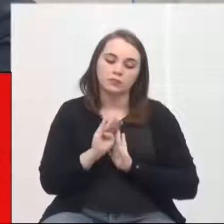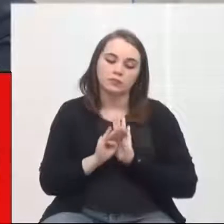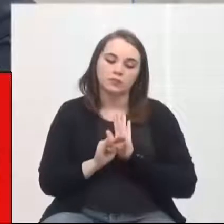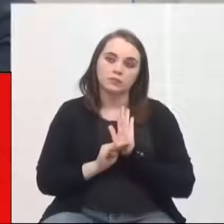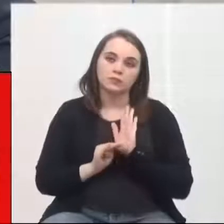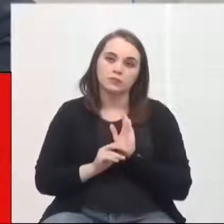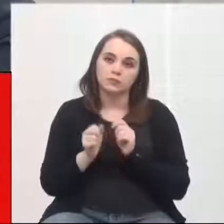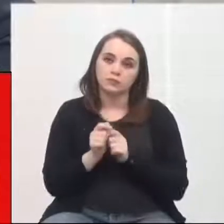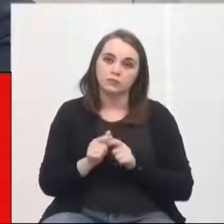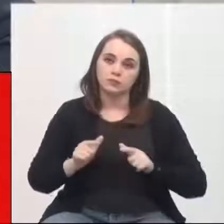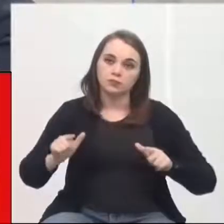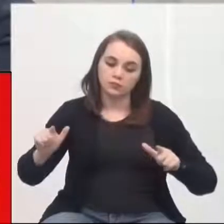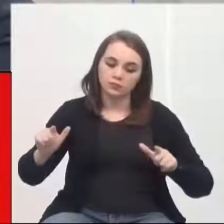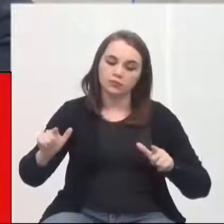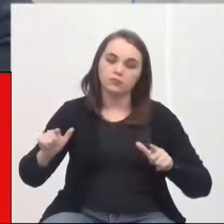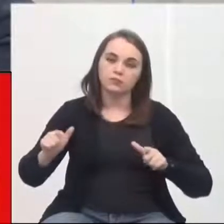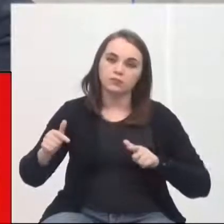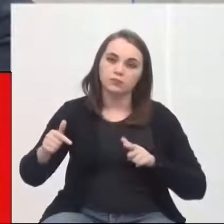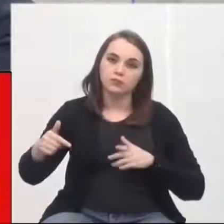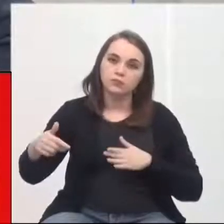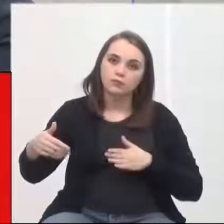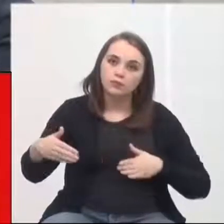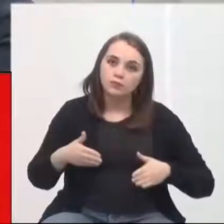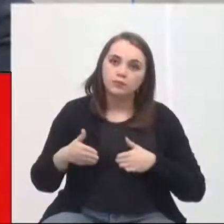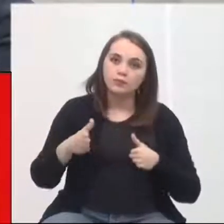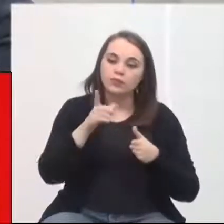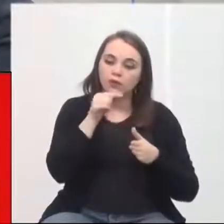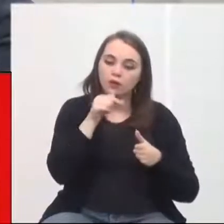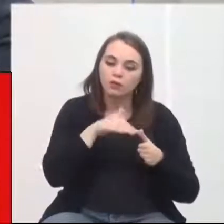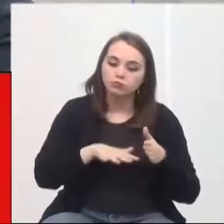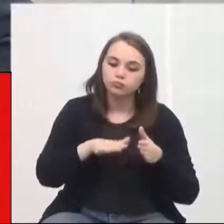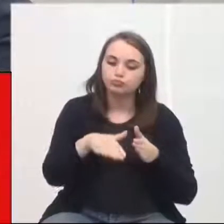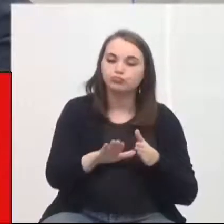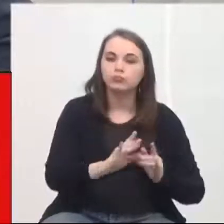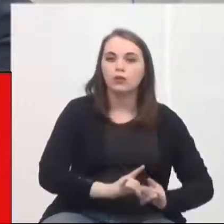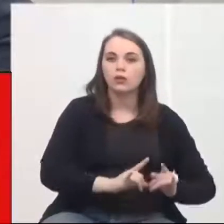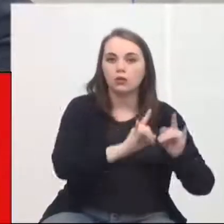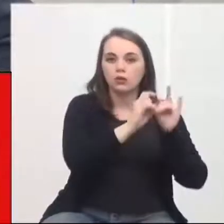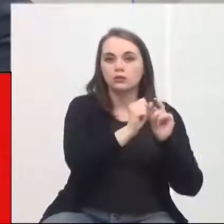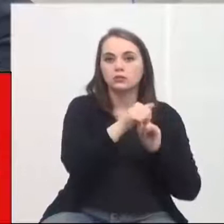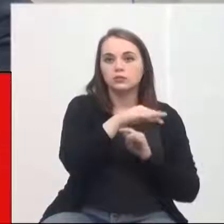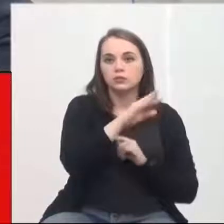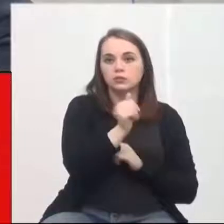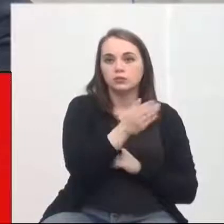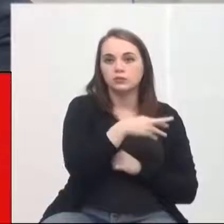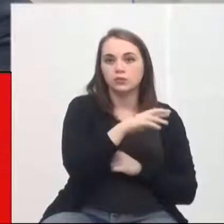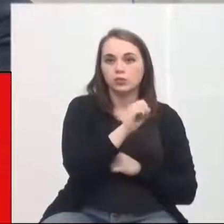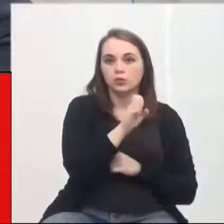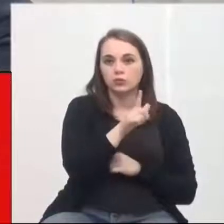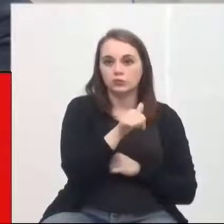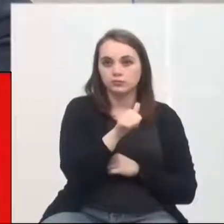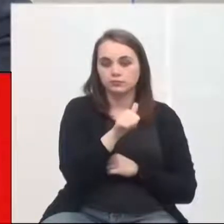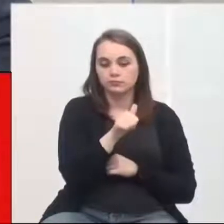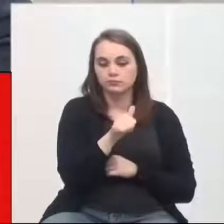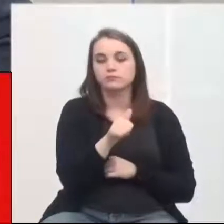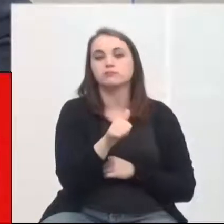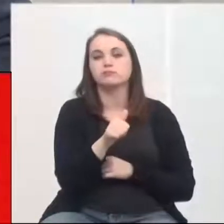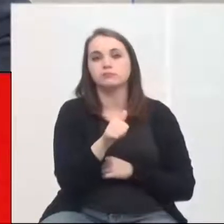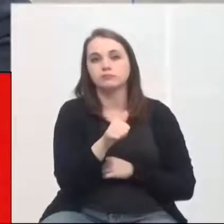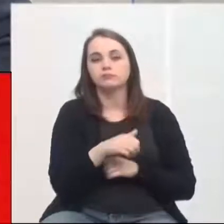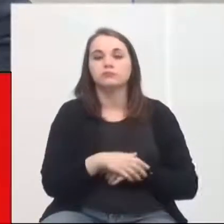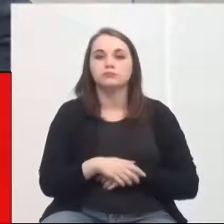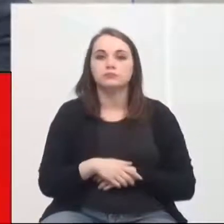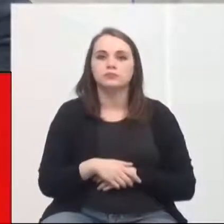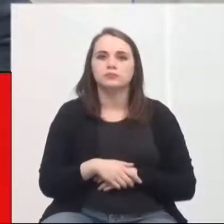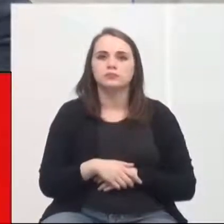para limpeza do canal que tem passagem ao lado do residencial Santa Rosa, em frente ao terminal do Pinheirinho e desaguando no rio